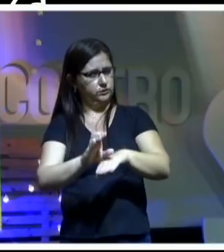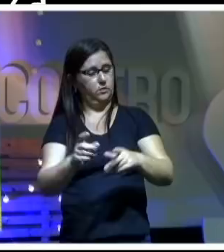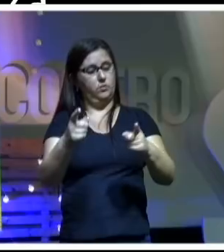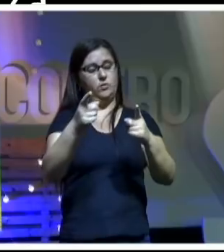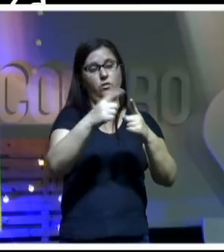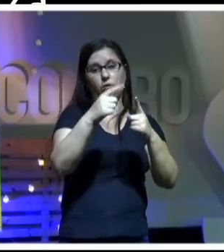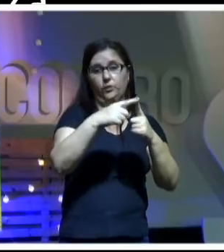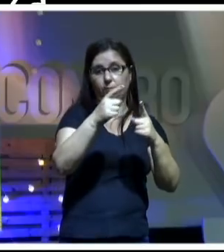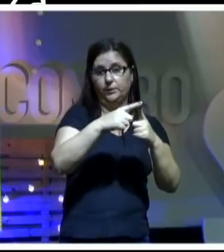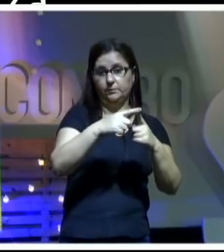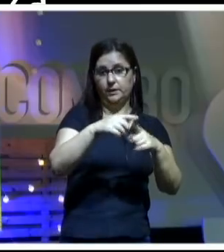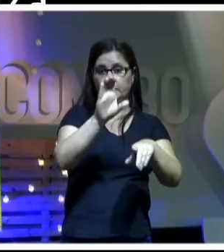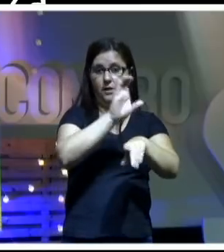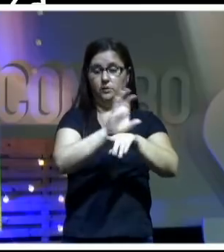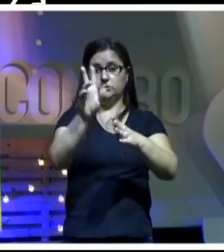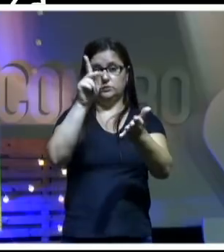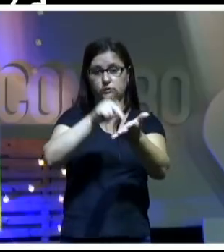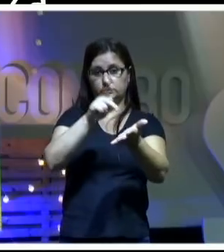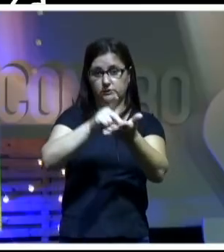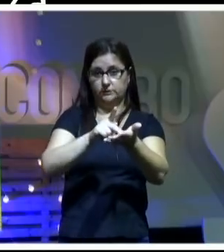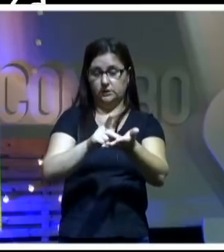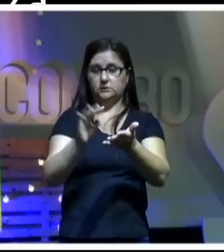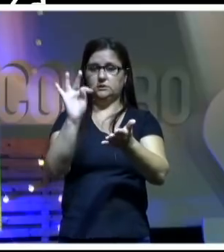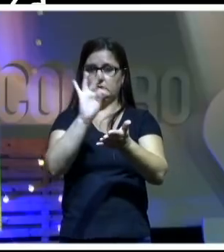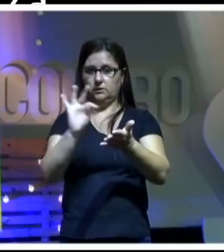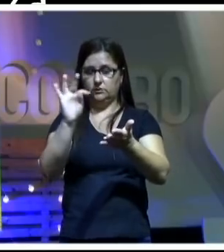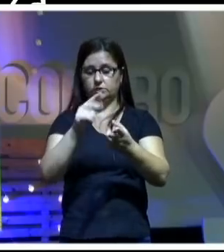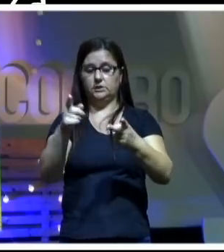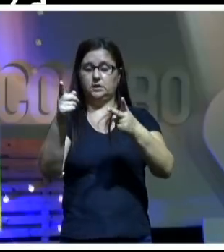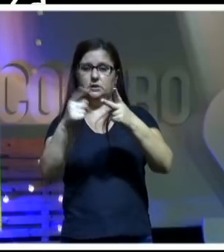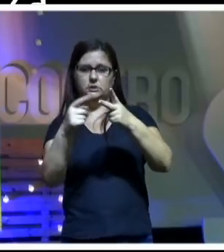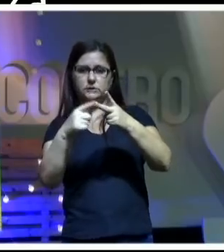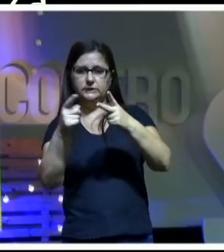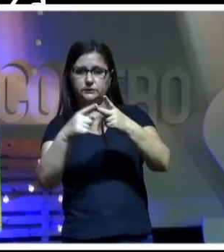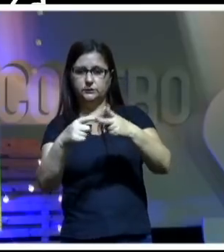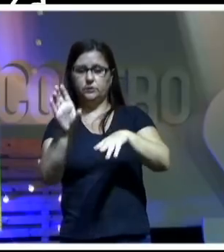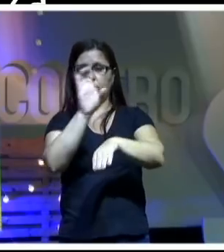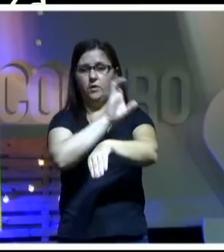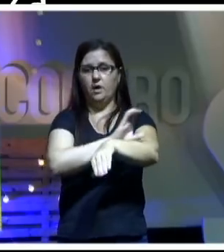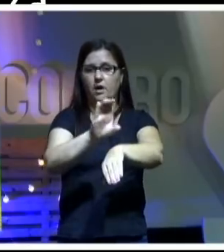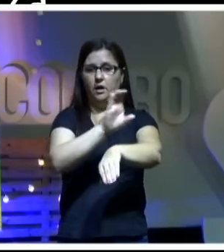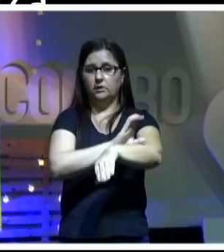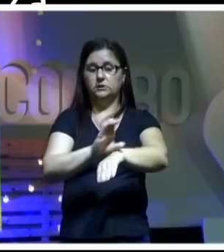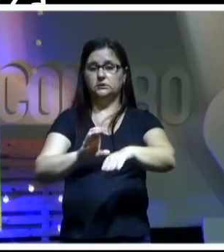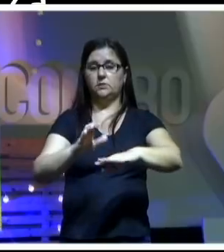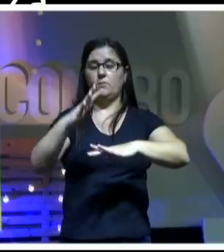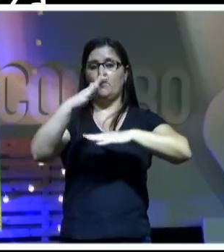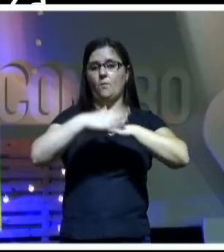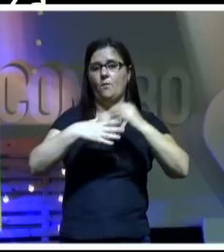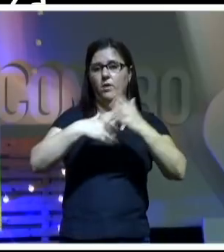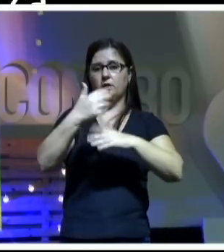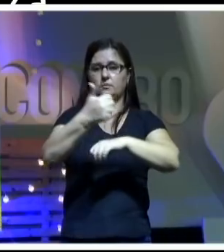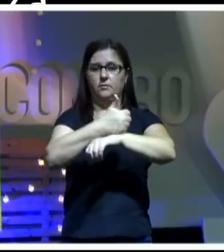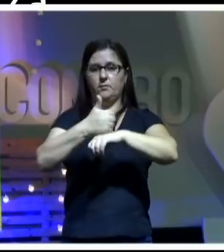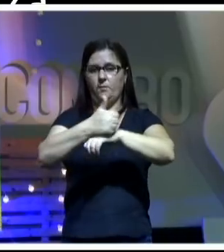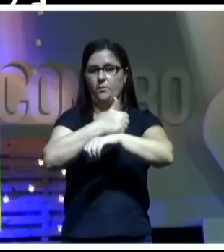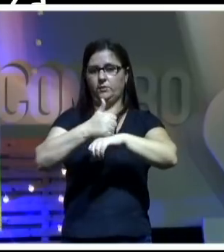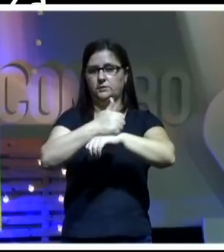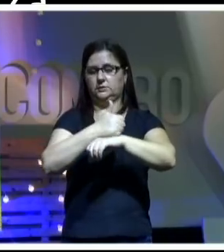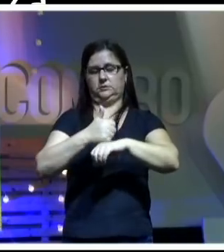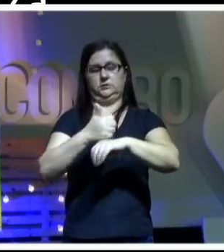caso é a cultura da verdade teológica e no outro é a cultura da profissionalização moderna